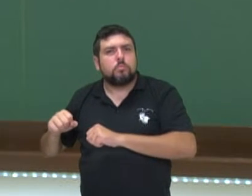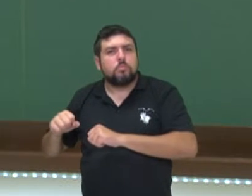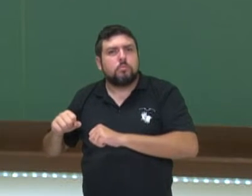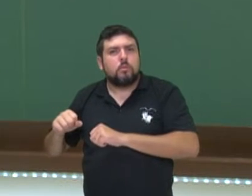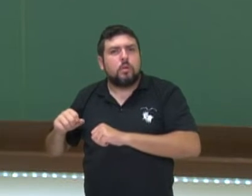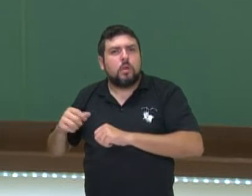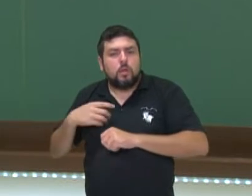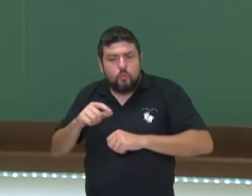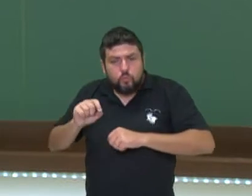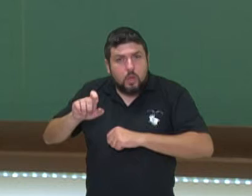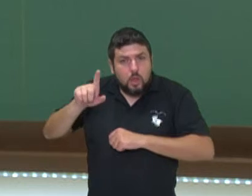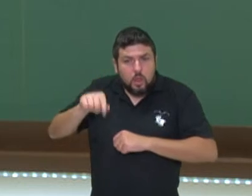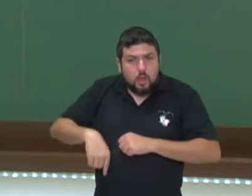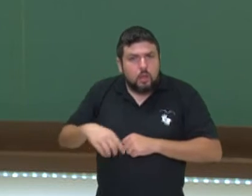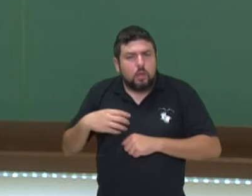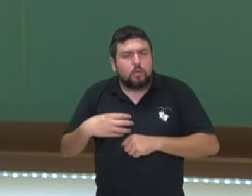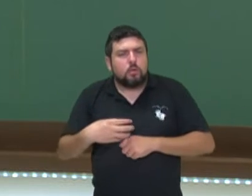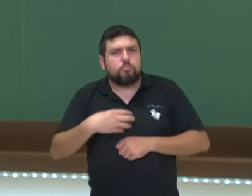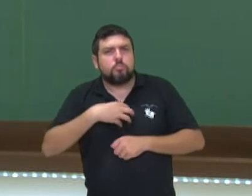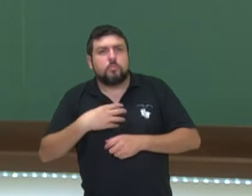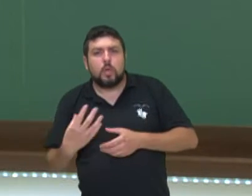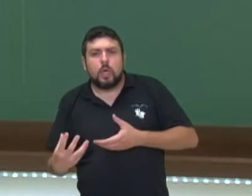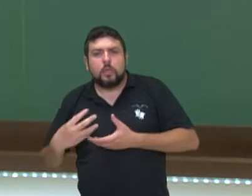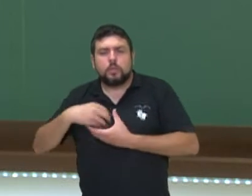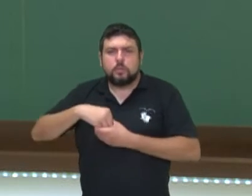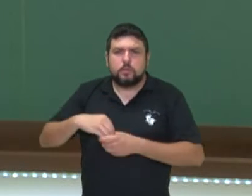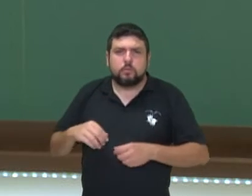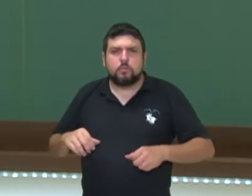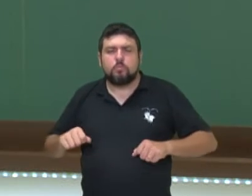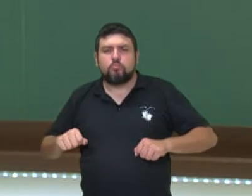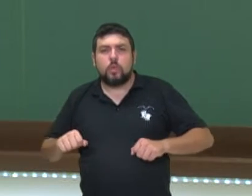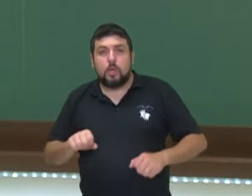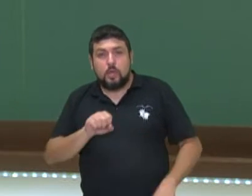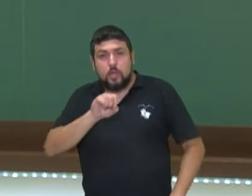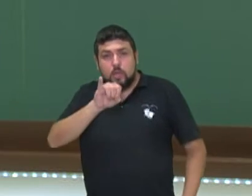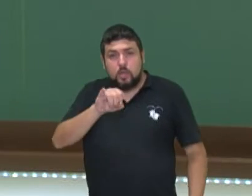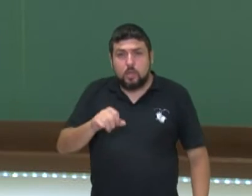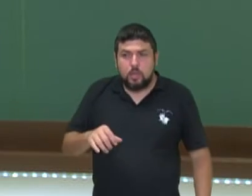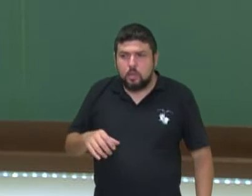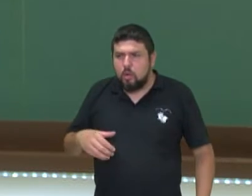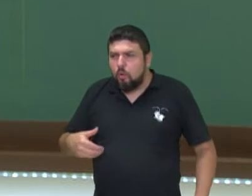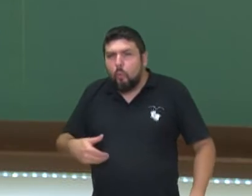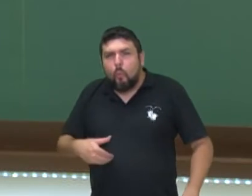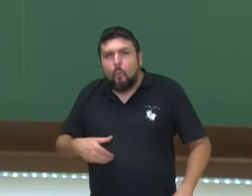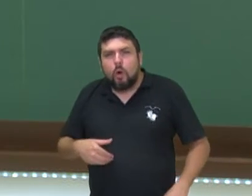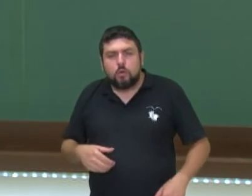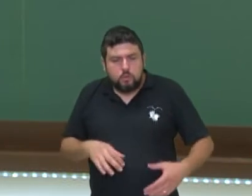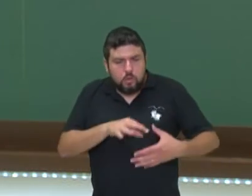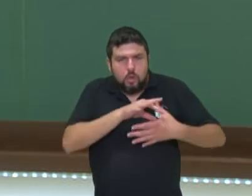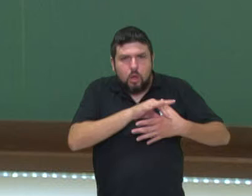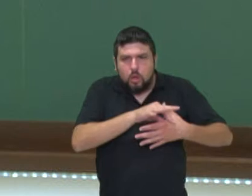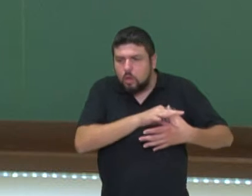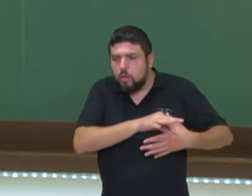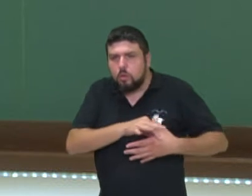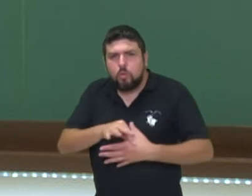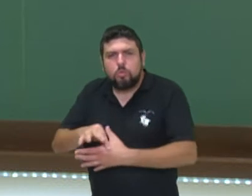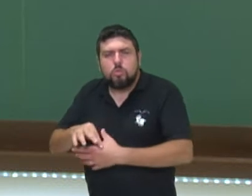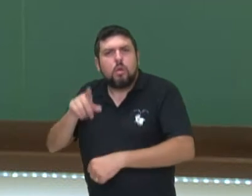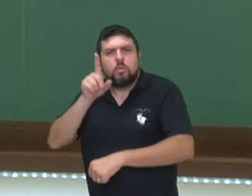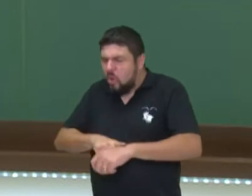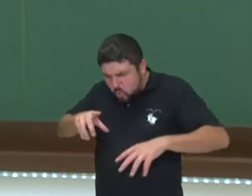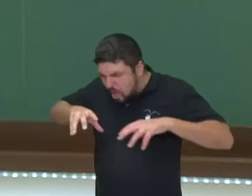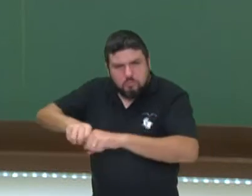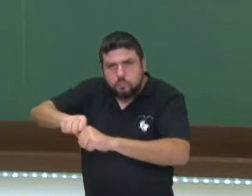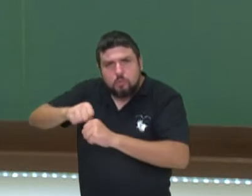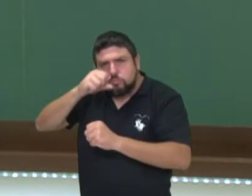dos seus impulsos, certo? Então, se ele tem fome e eu coloco um pedaço de carne na frente desse leão, ele vai atacar esse